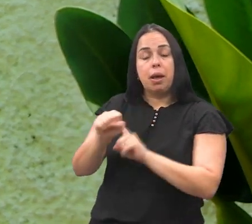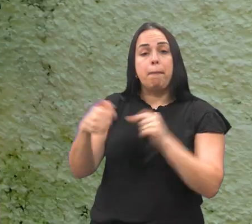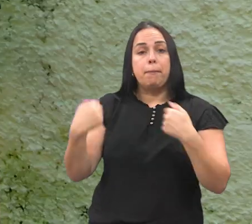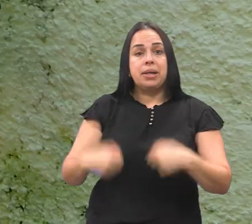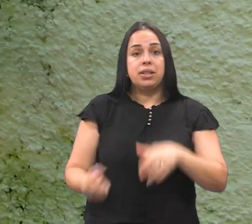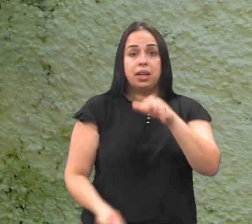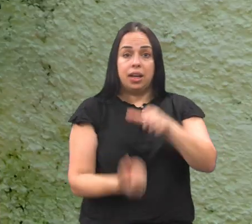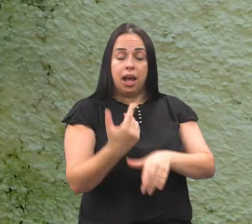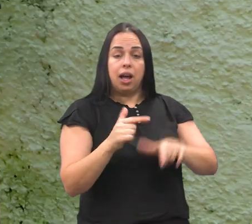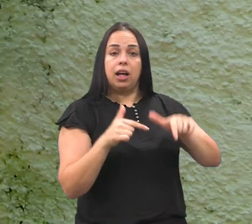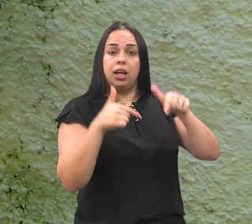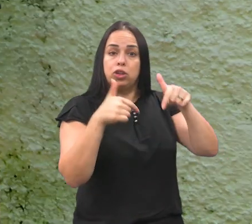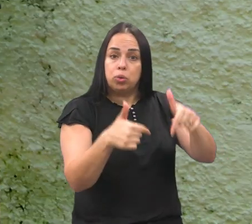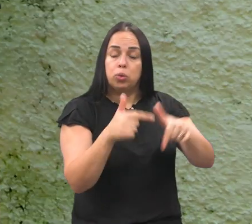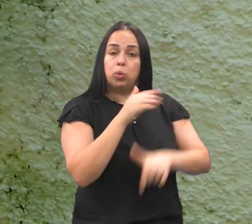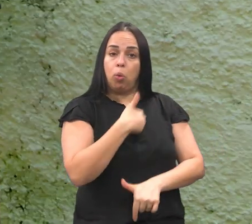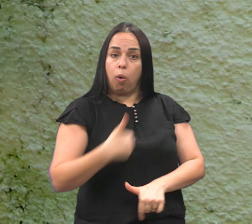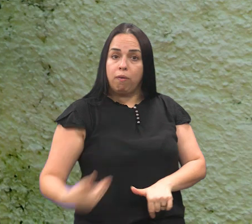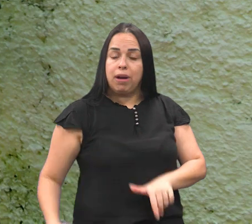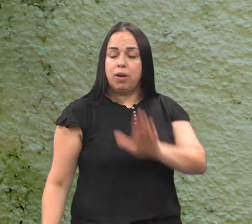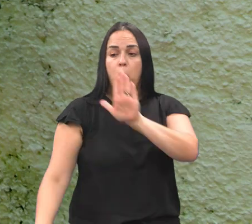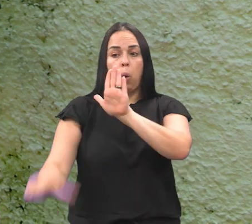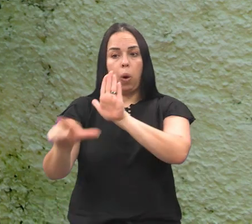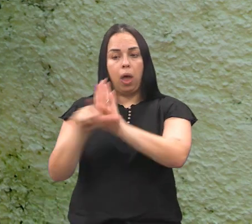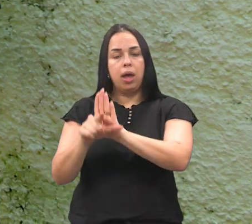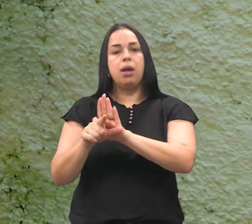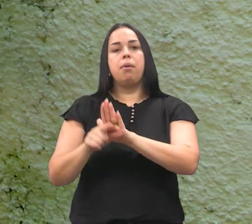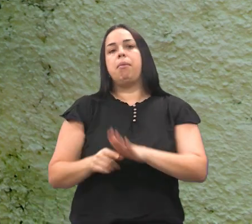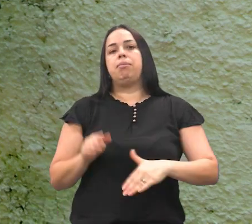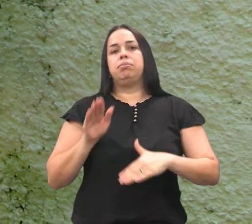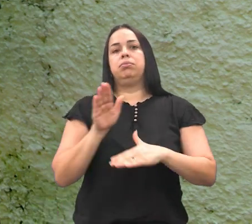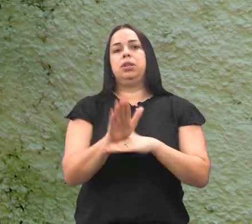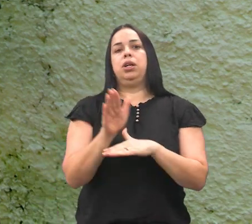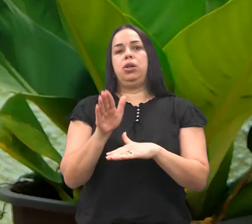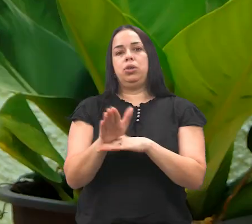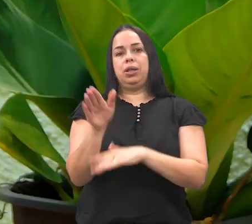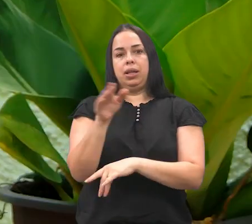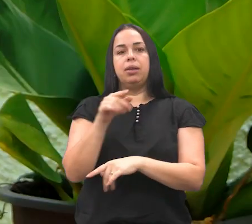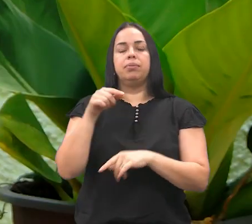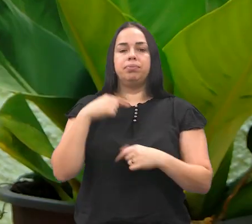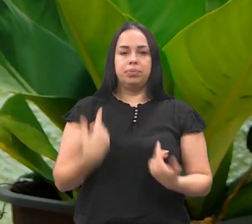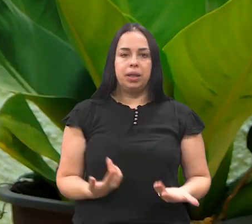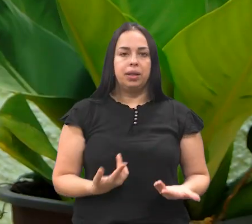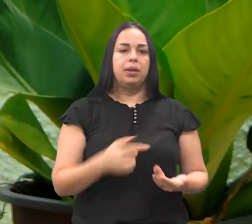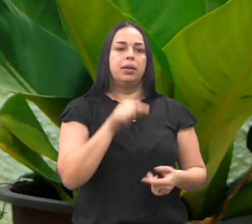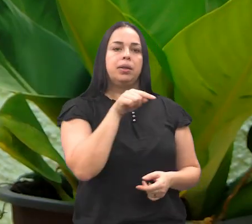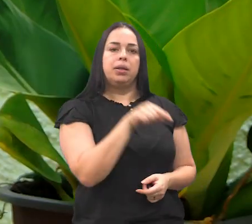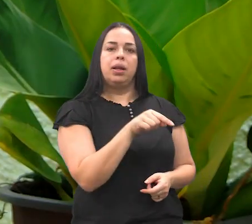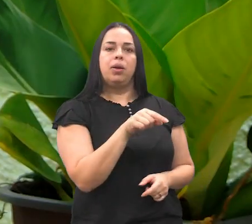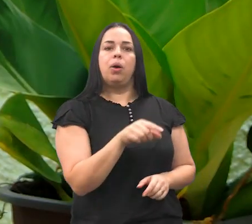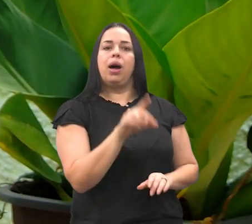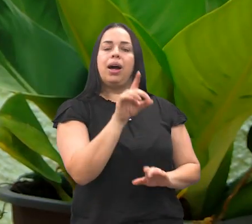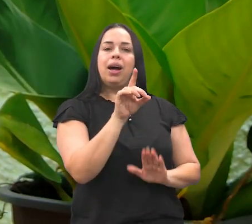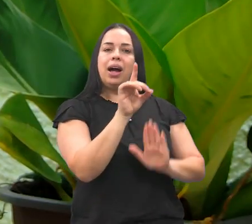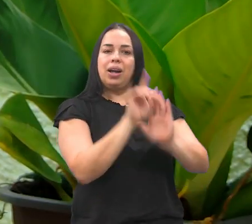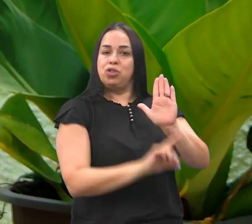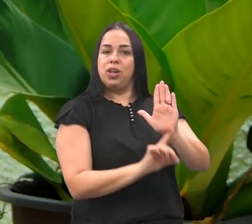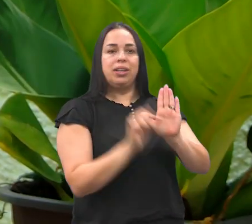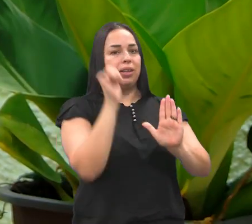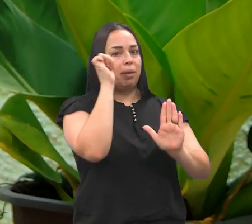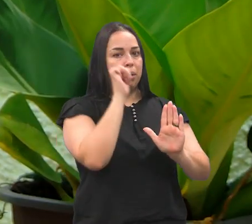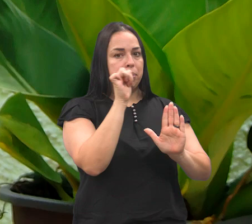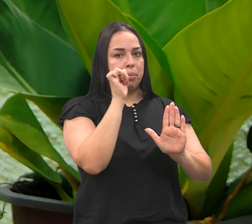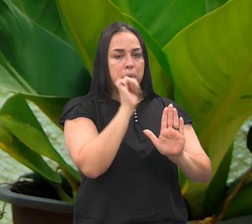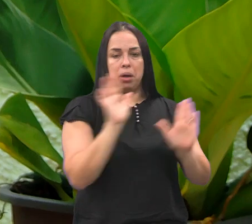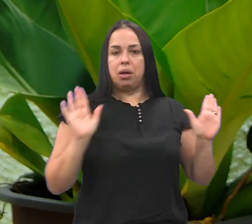a adoção de políticas públicas que garantam um sistema previdenciário sustentável. A reprodução feminina, ela é um direito individual,